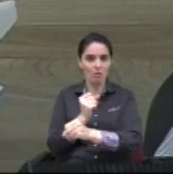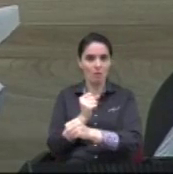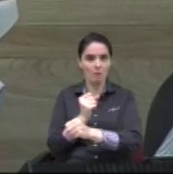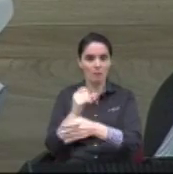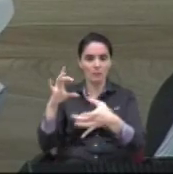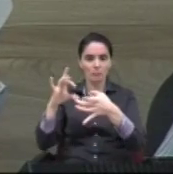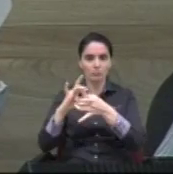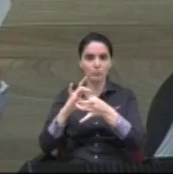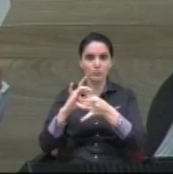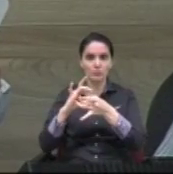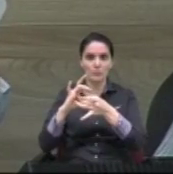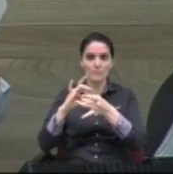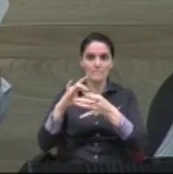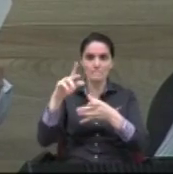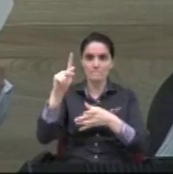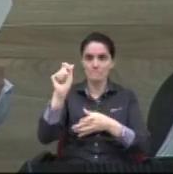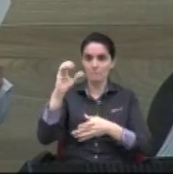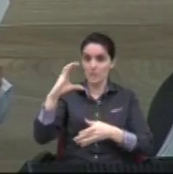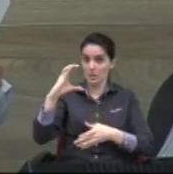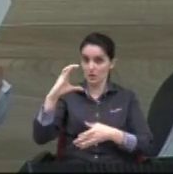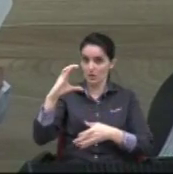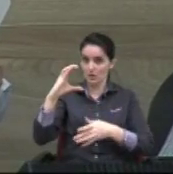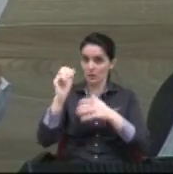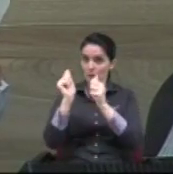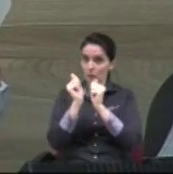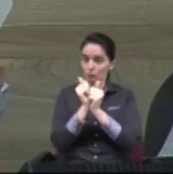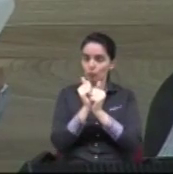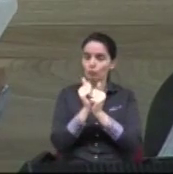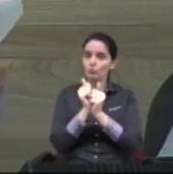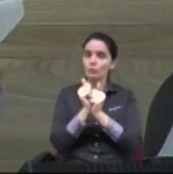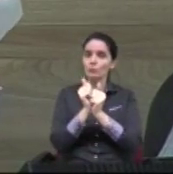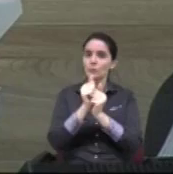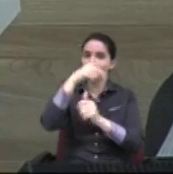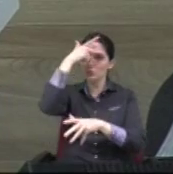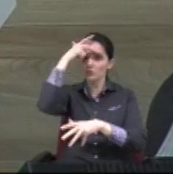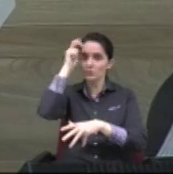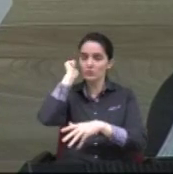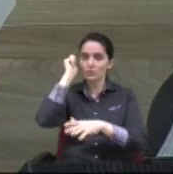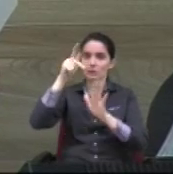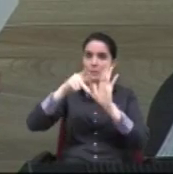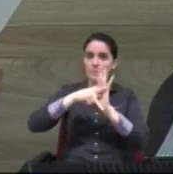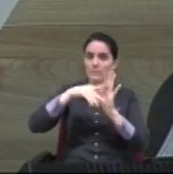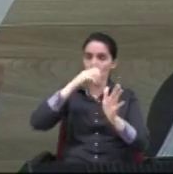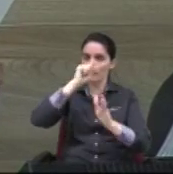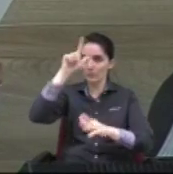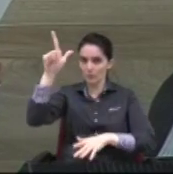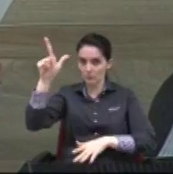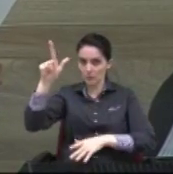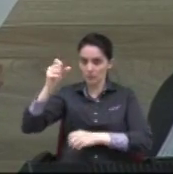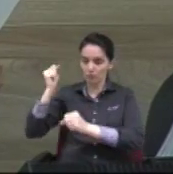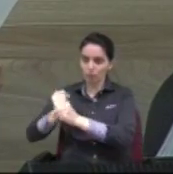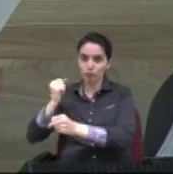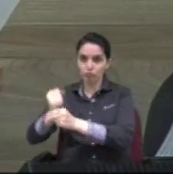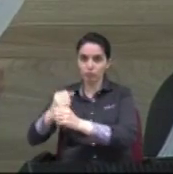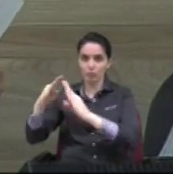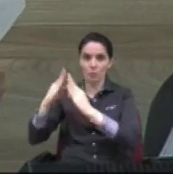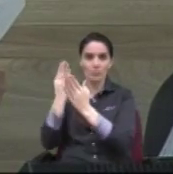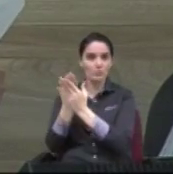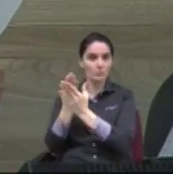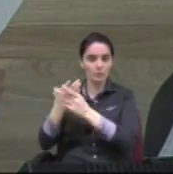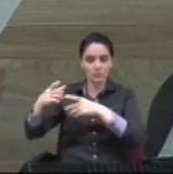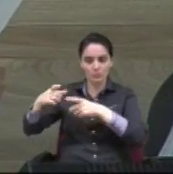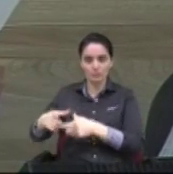PAC com a Prefeitura de Limeira para a construção de uma unidade escolar no bairro Jardim Lagoa